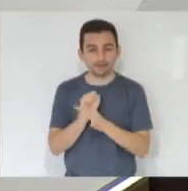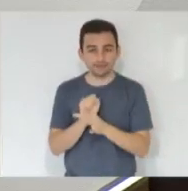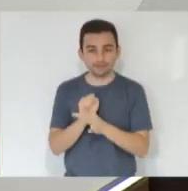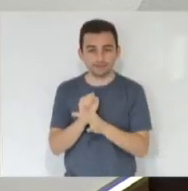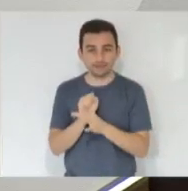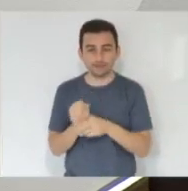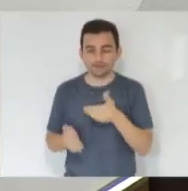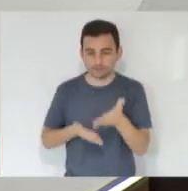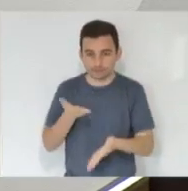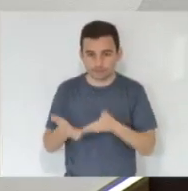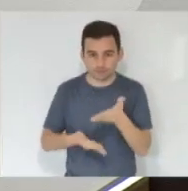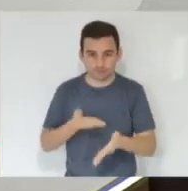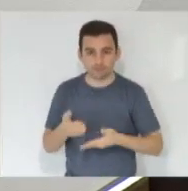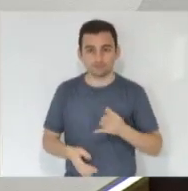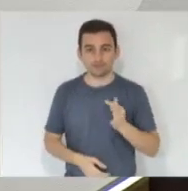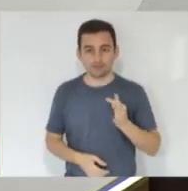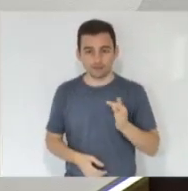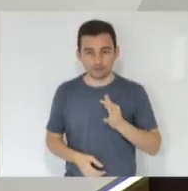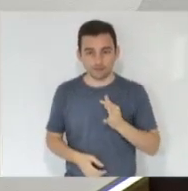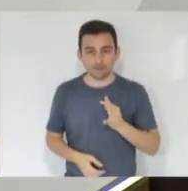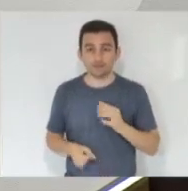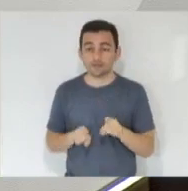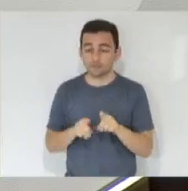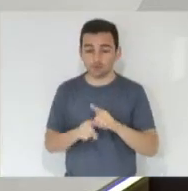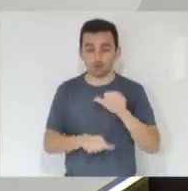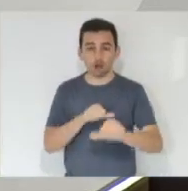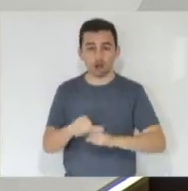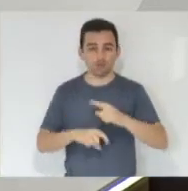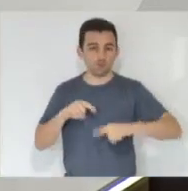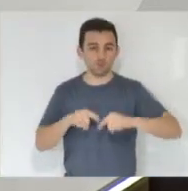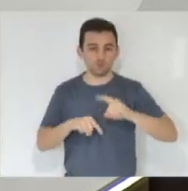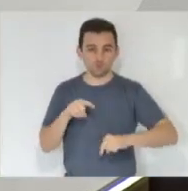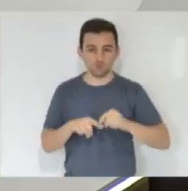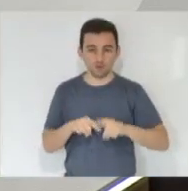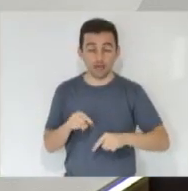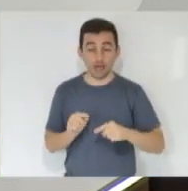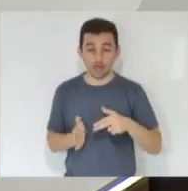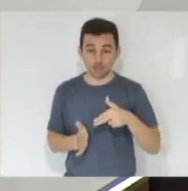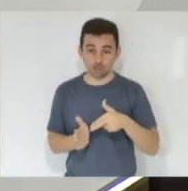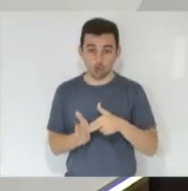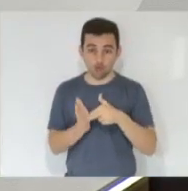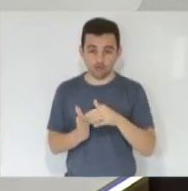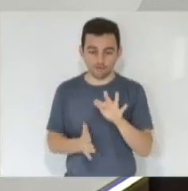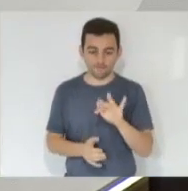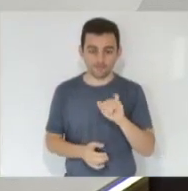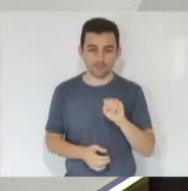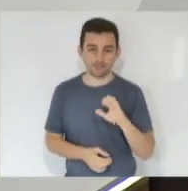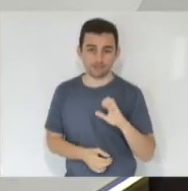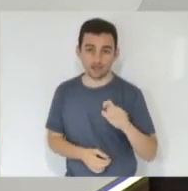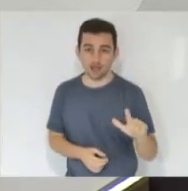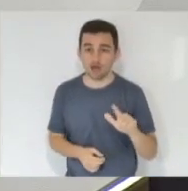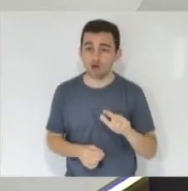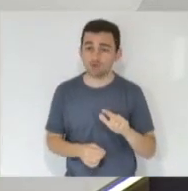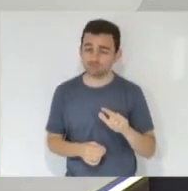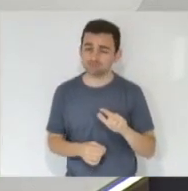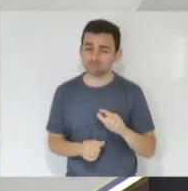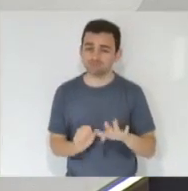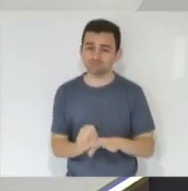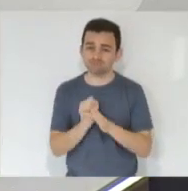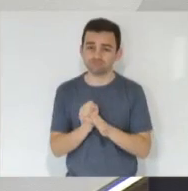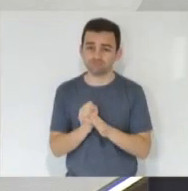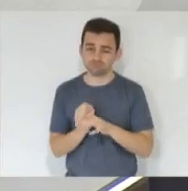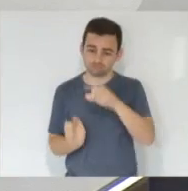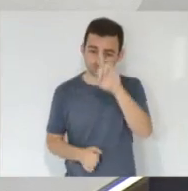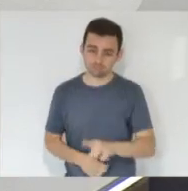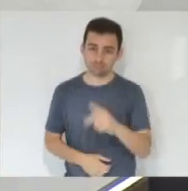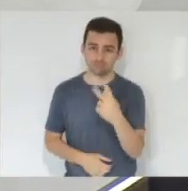assistência técnica ou troca de produto. A nota fiscal garante o direito do consumidor, dando